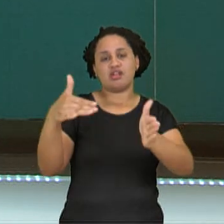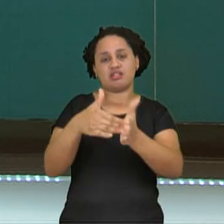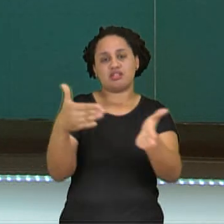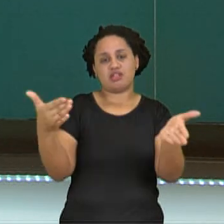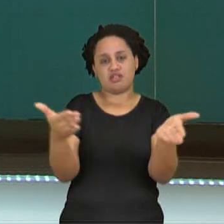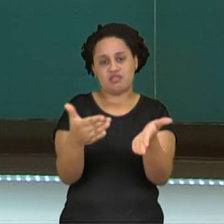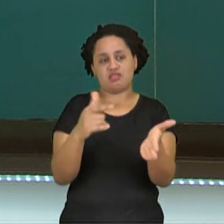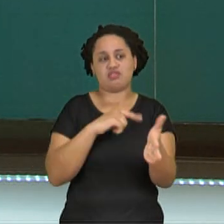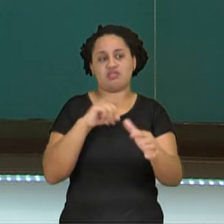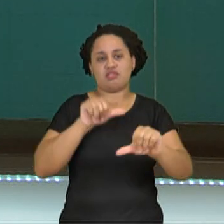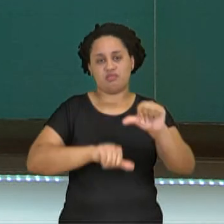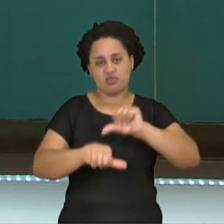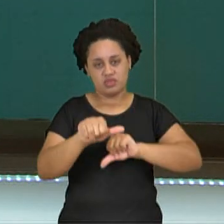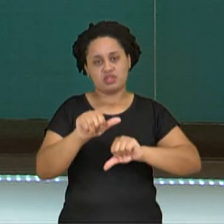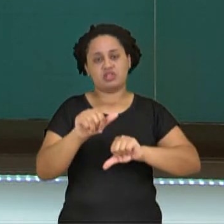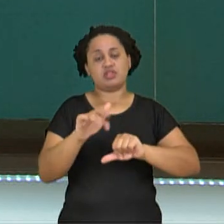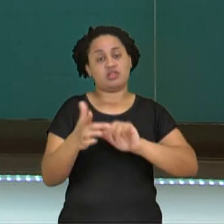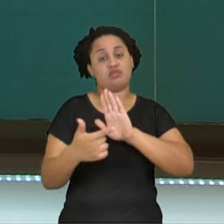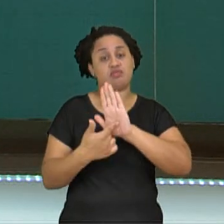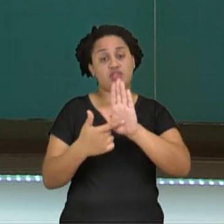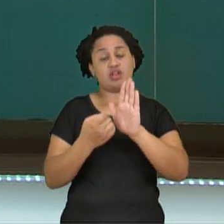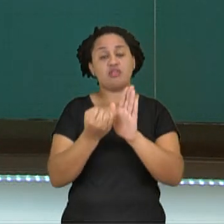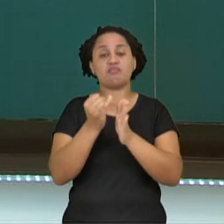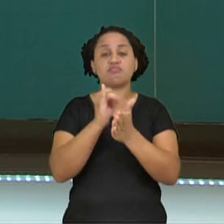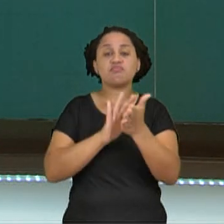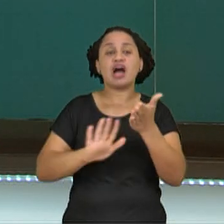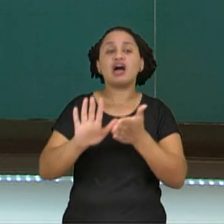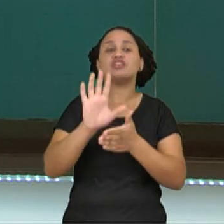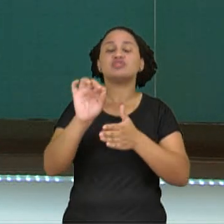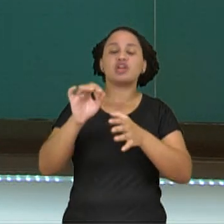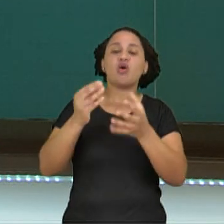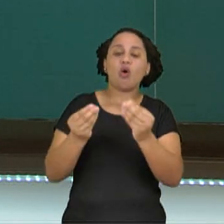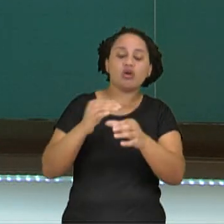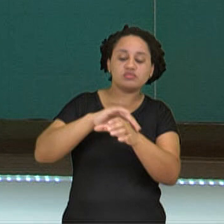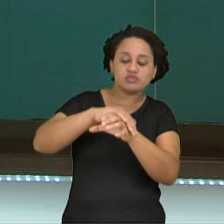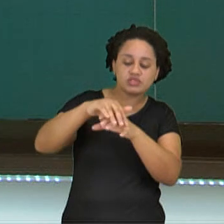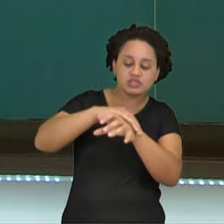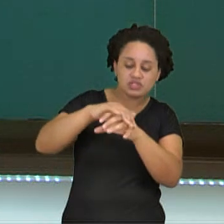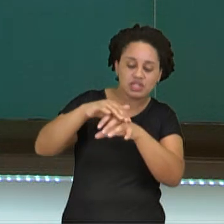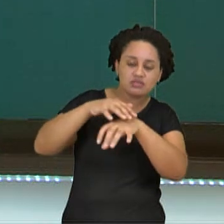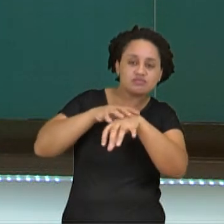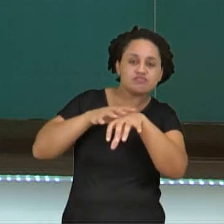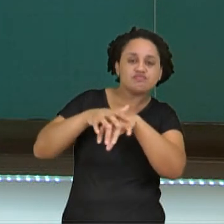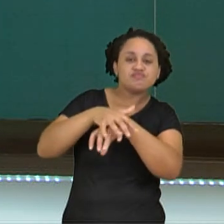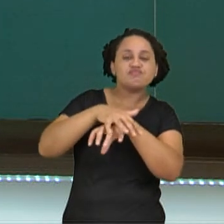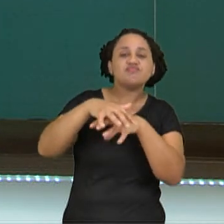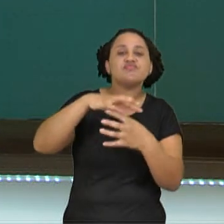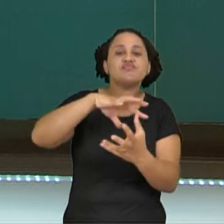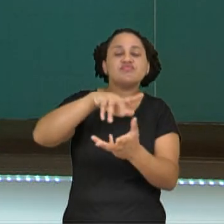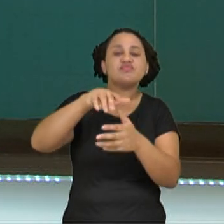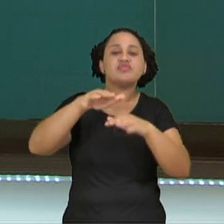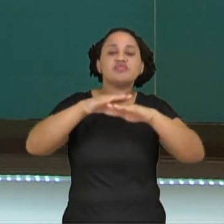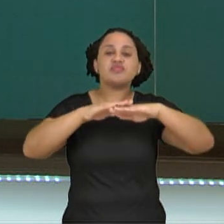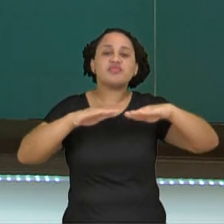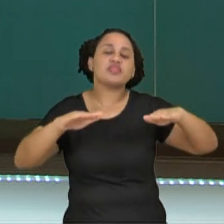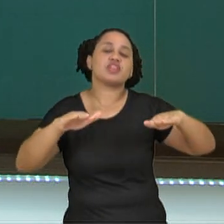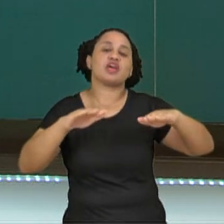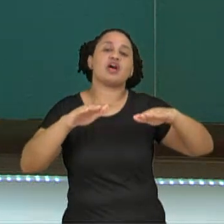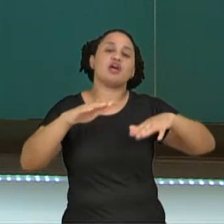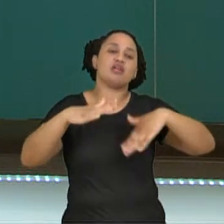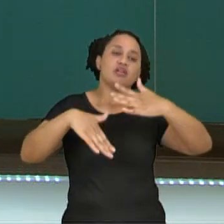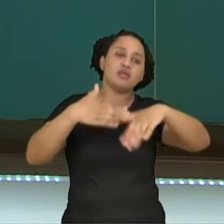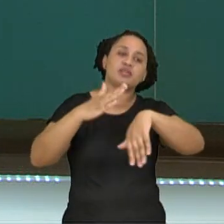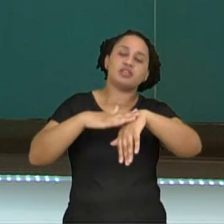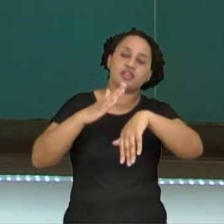para vocês uma imagem da superfície do nosso planeta que ao longo do tempo, do